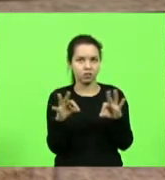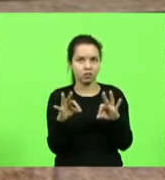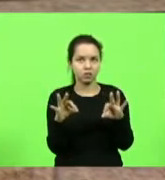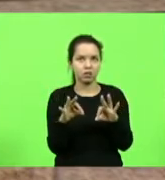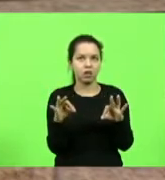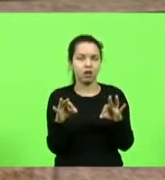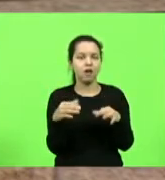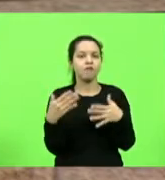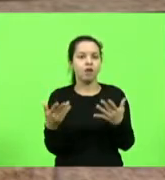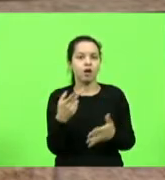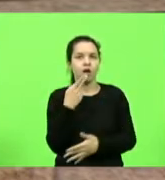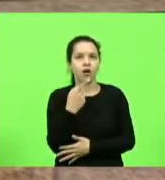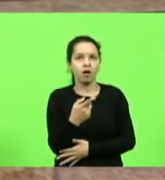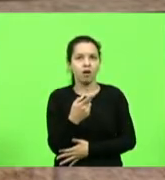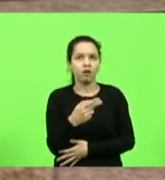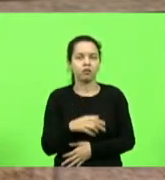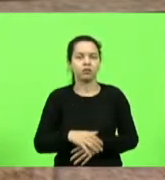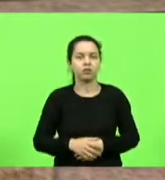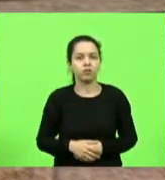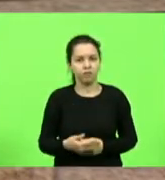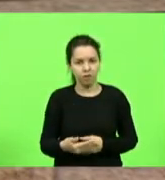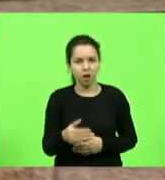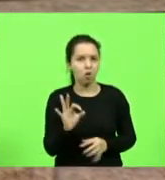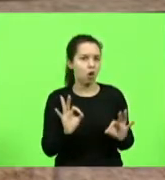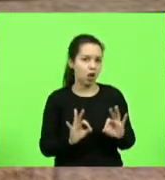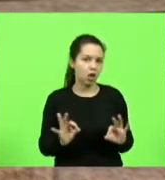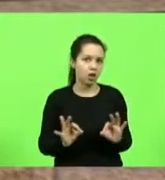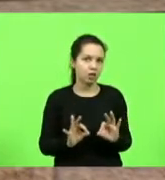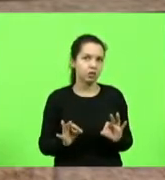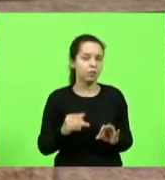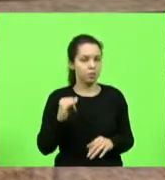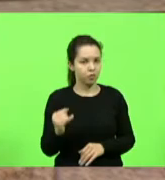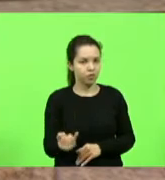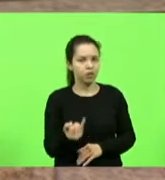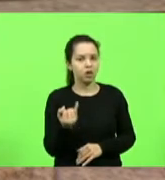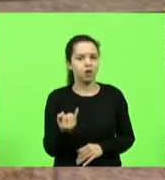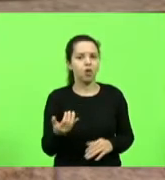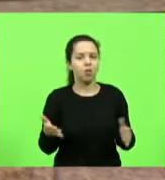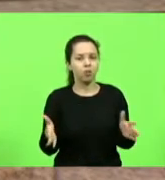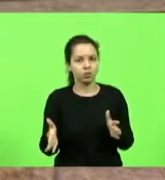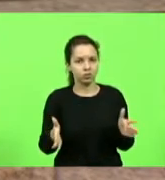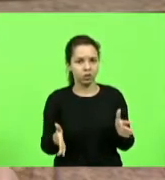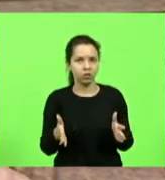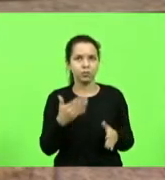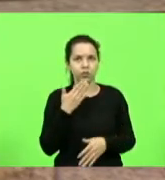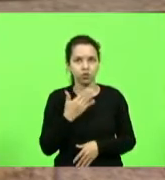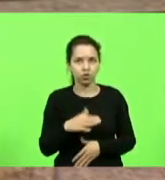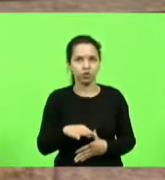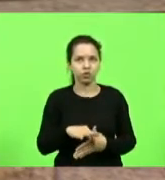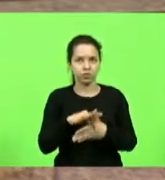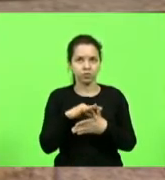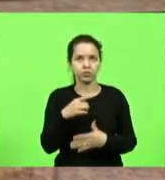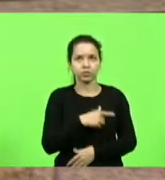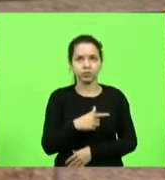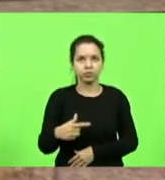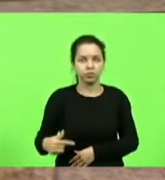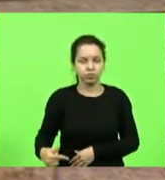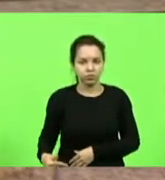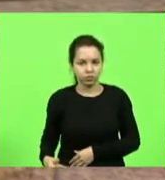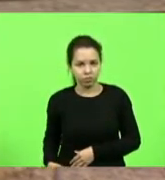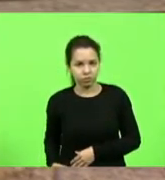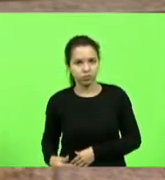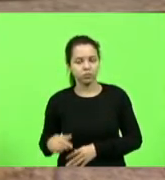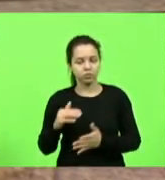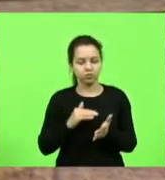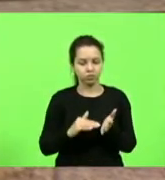vai funcionar ou não vai? Então, aproveitar essa oportunidade aí, pedir a liderança de governo que entre em contato com o secretário de